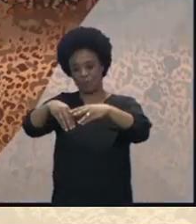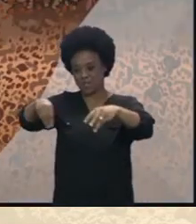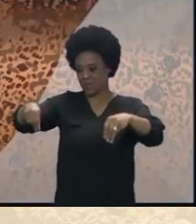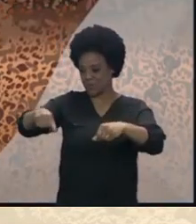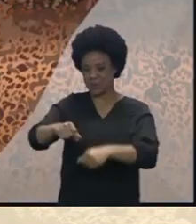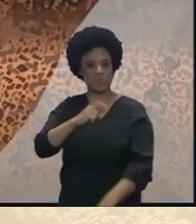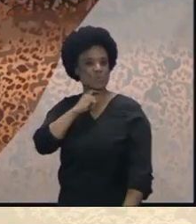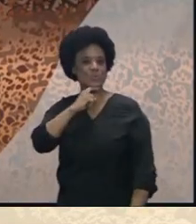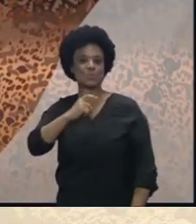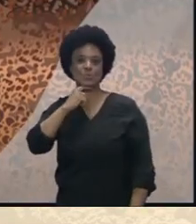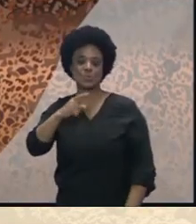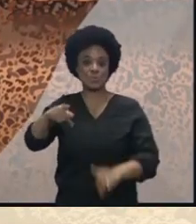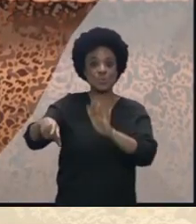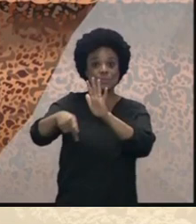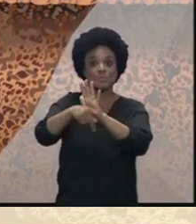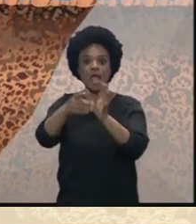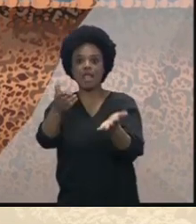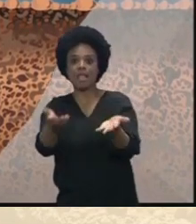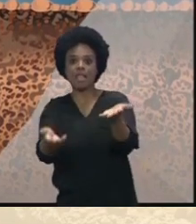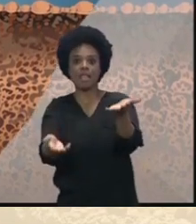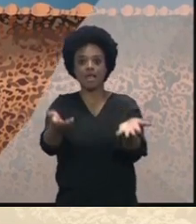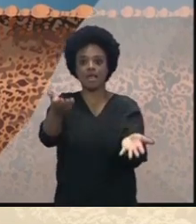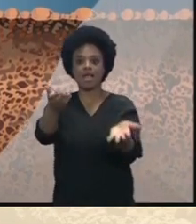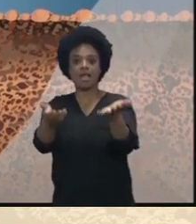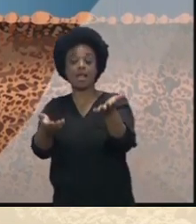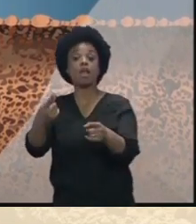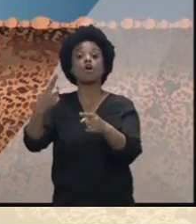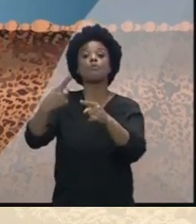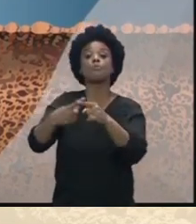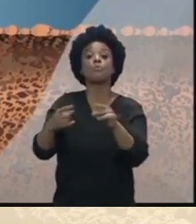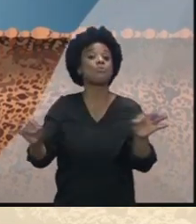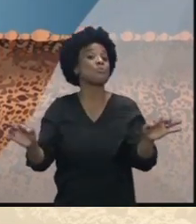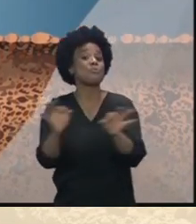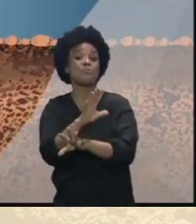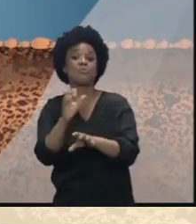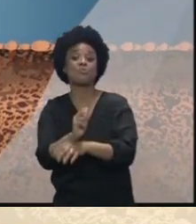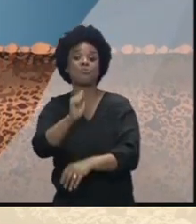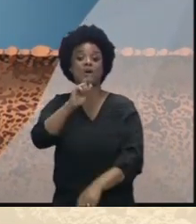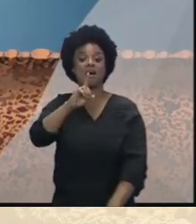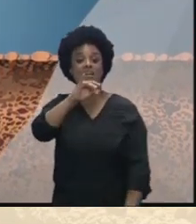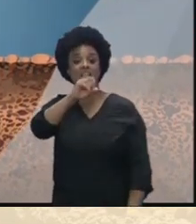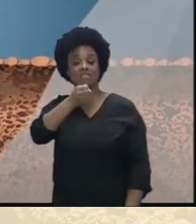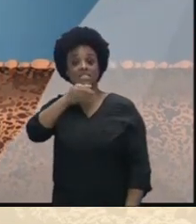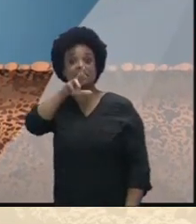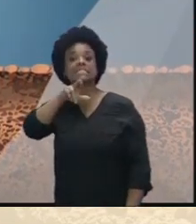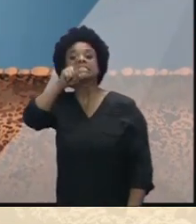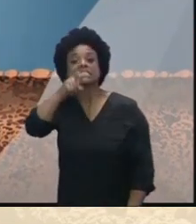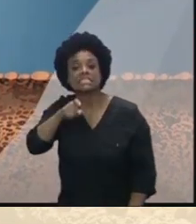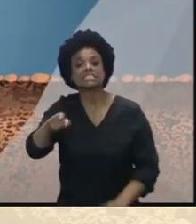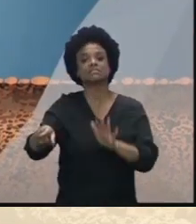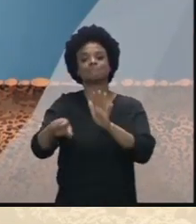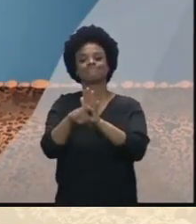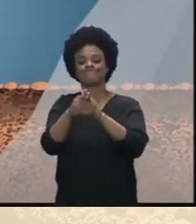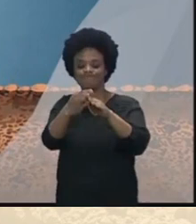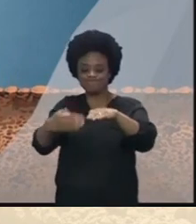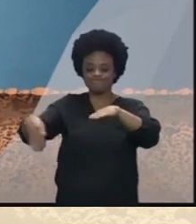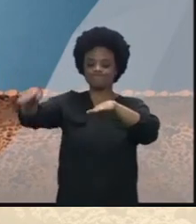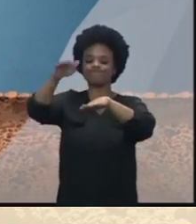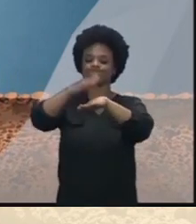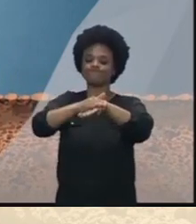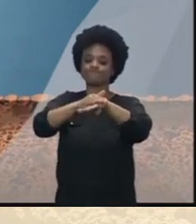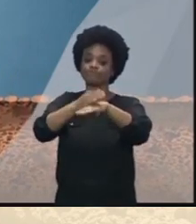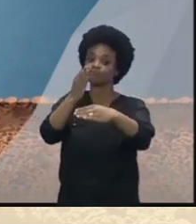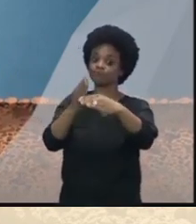atingiu condições de equilíbrio. Portanto, ele não terminou de adensar, sendo considerado sobreadensado ou